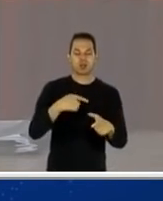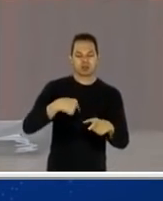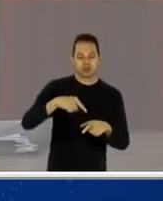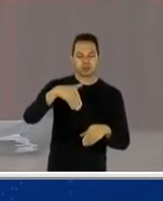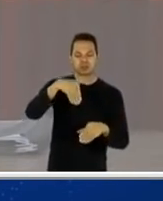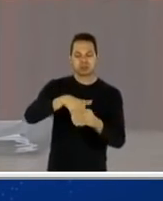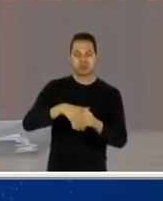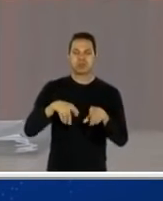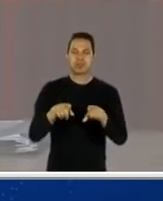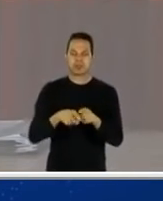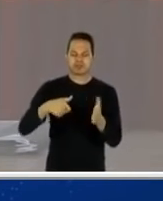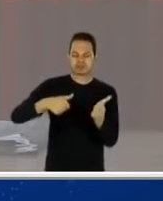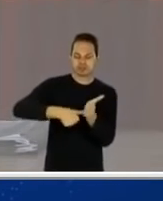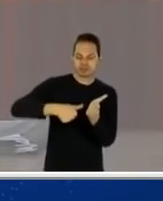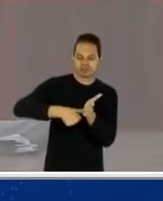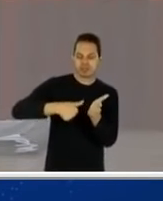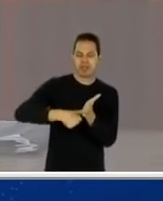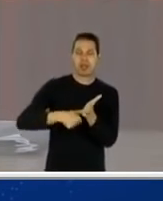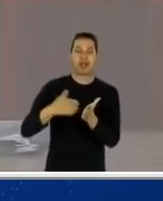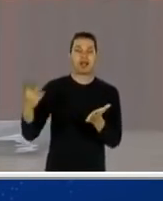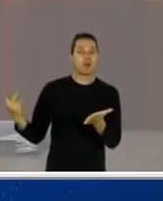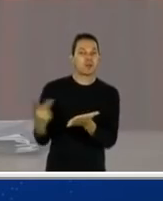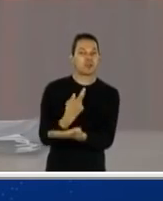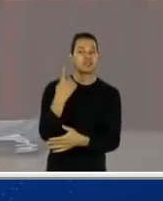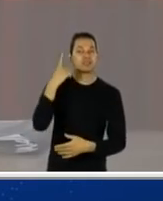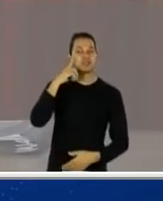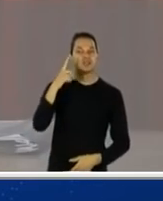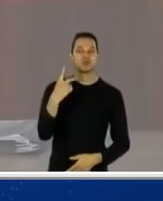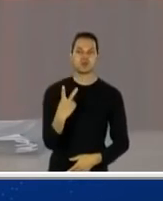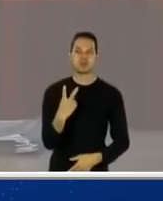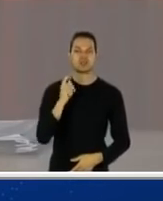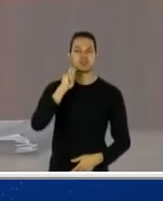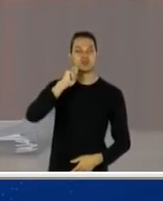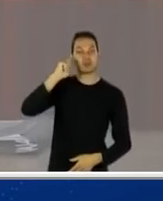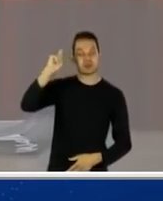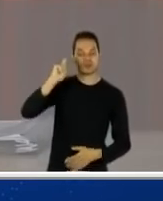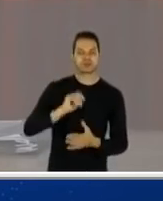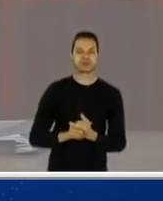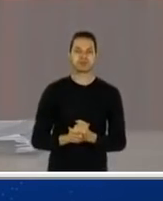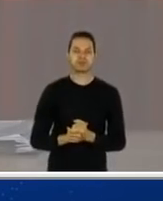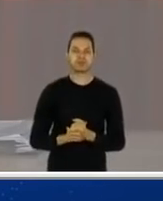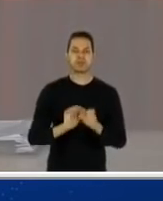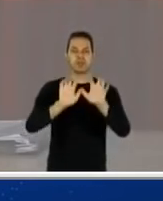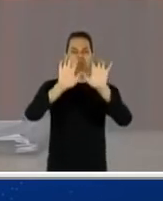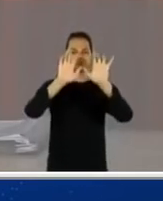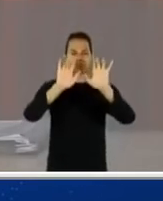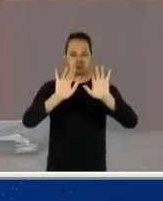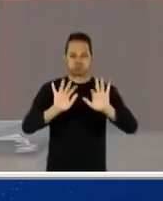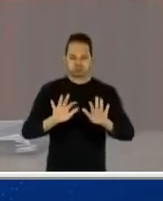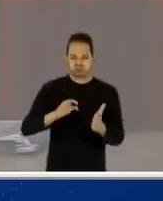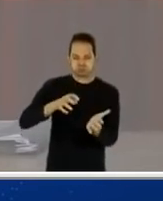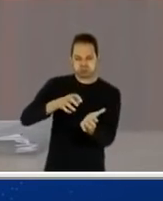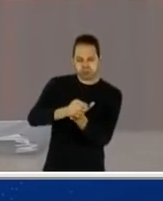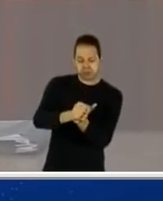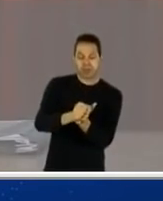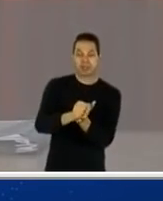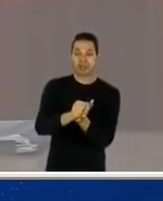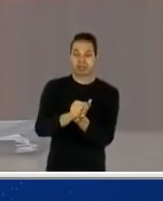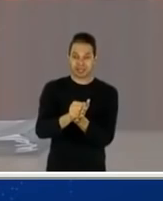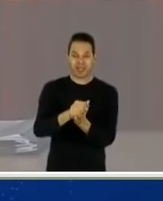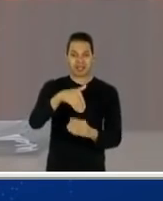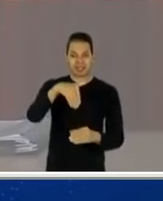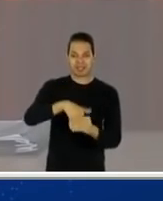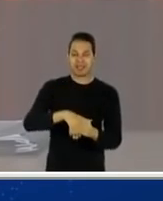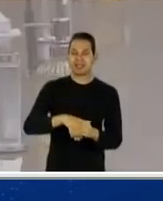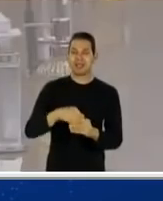convite do Tribunal Superior Eleitoral Por recomendações 88 recomendações reforço o